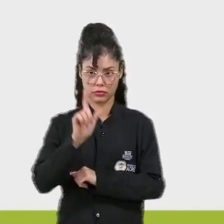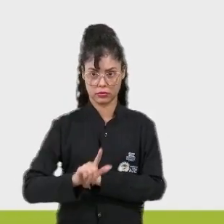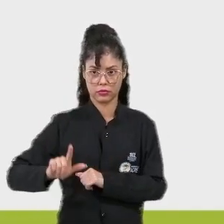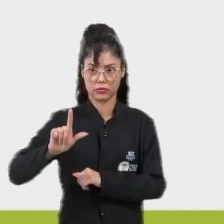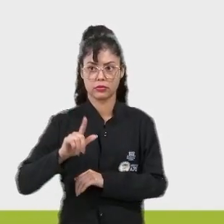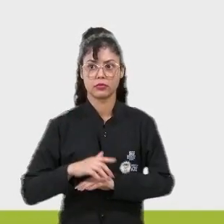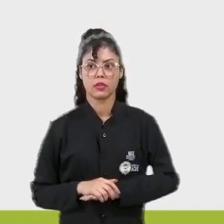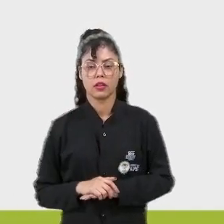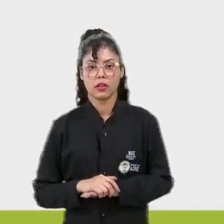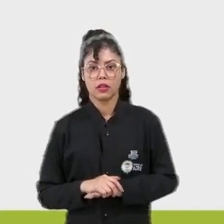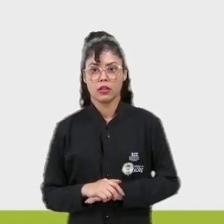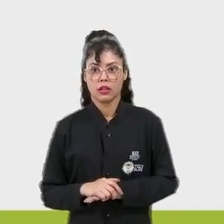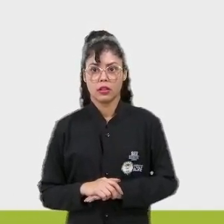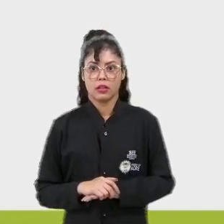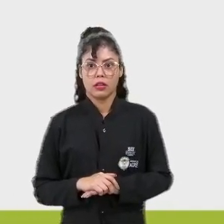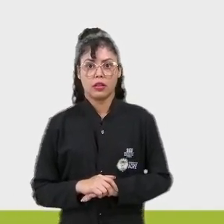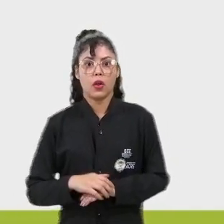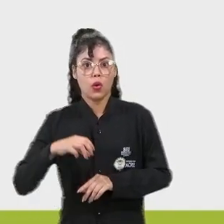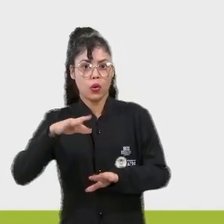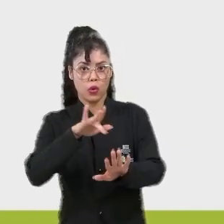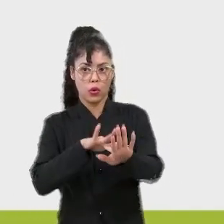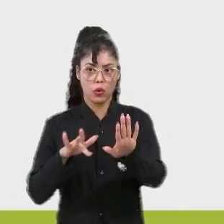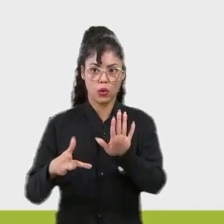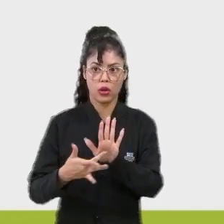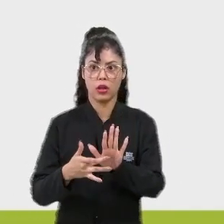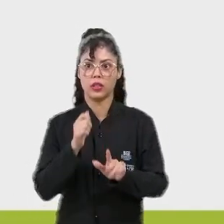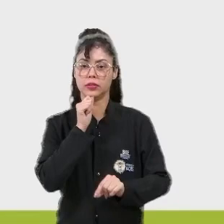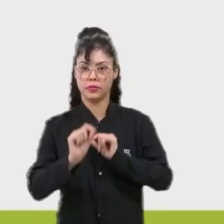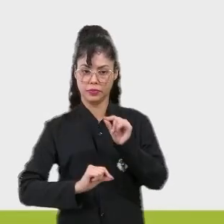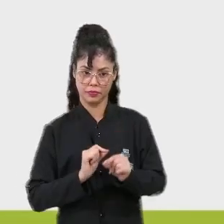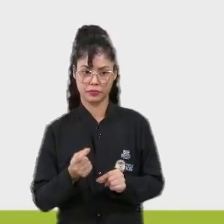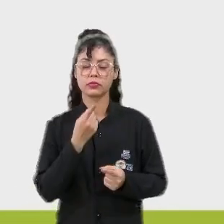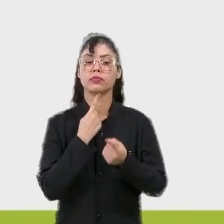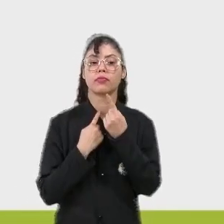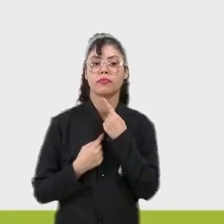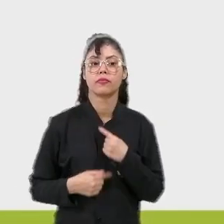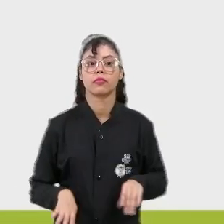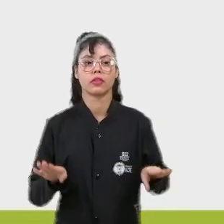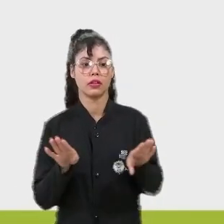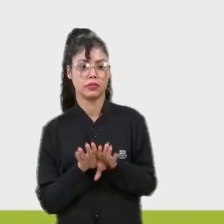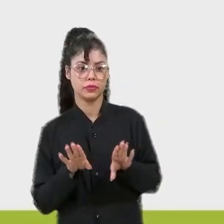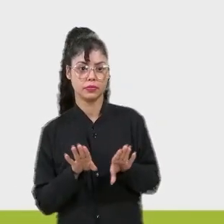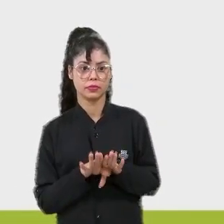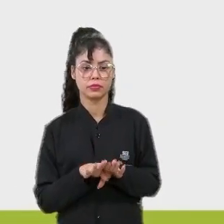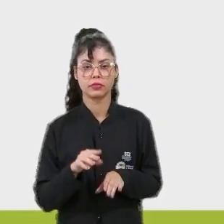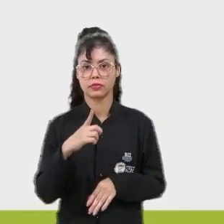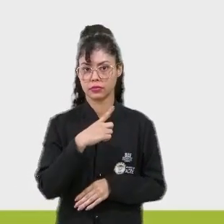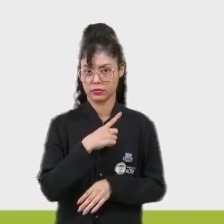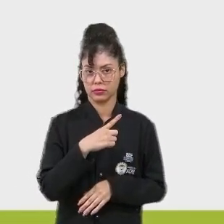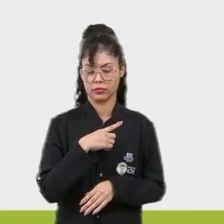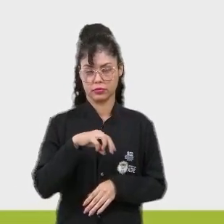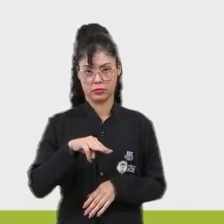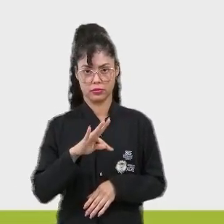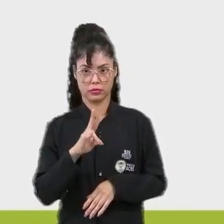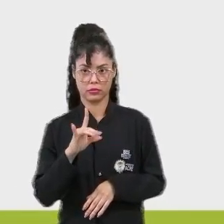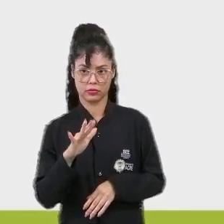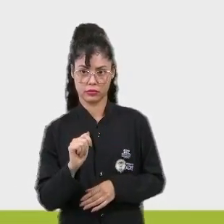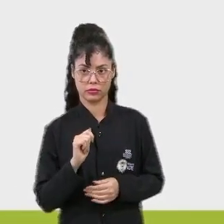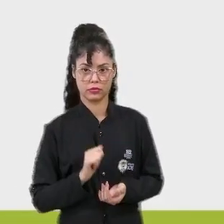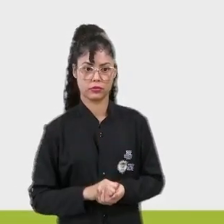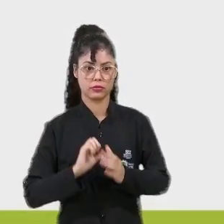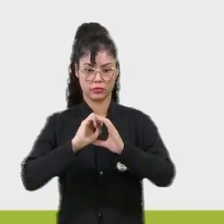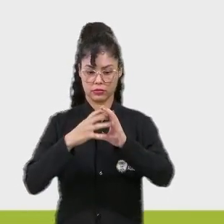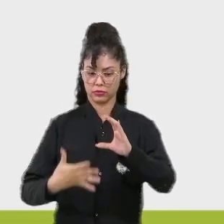correto? Uso de metáforas como força de vontade. Também, pessoal, metáforas é